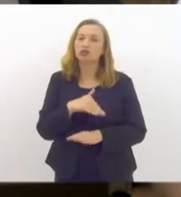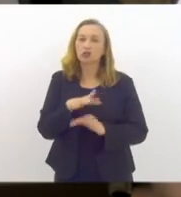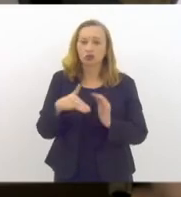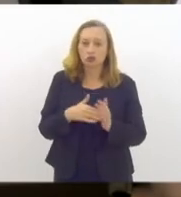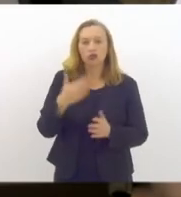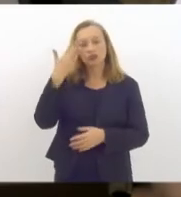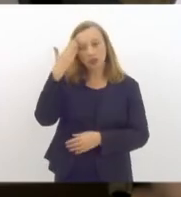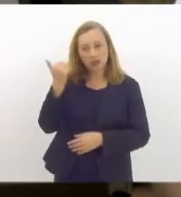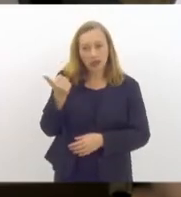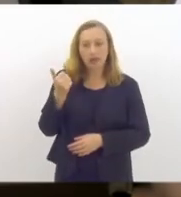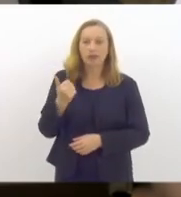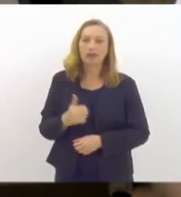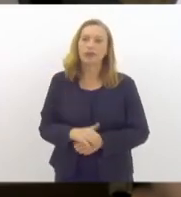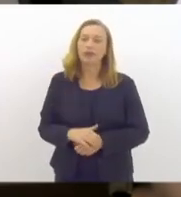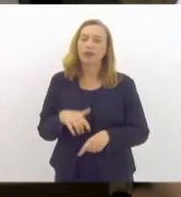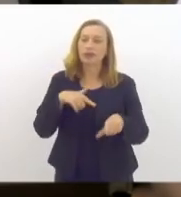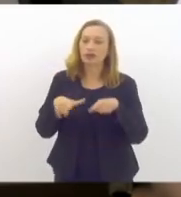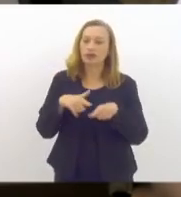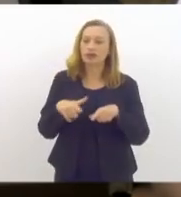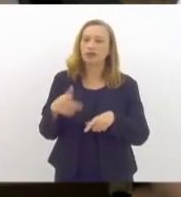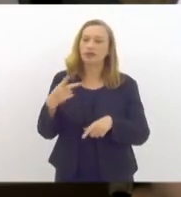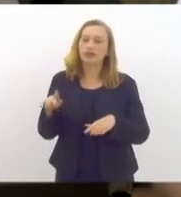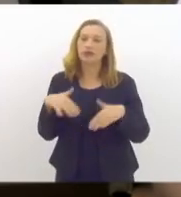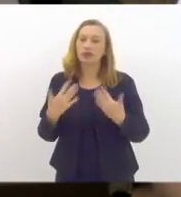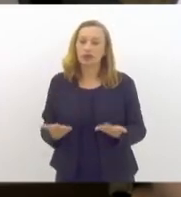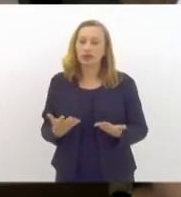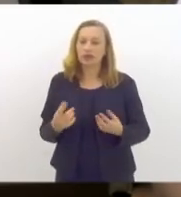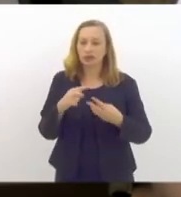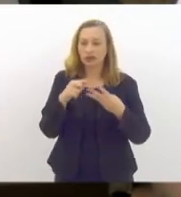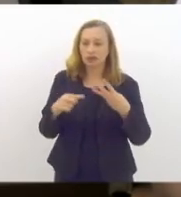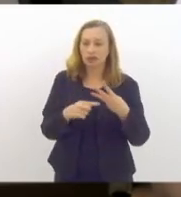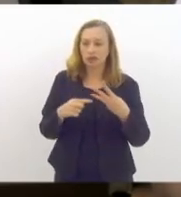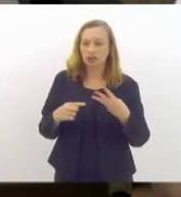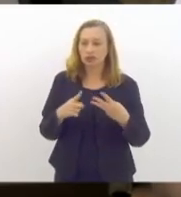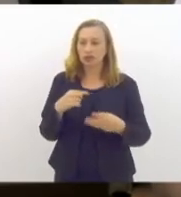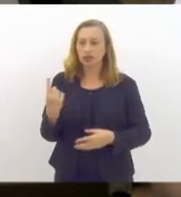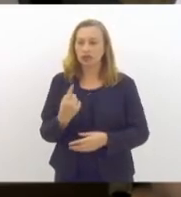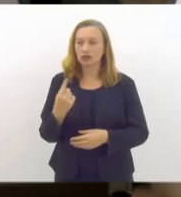sabem do trabalho. Então, esses são os meus votos.